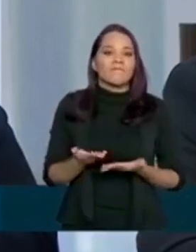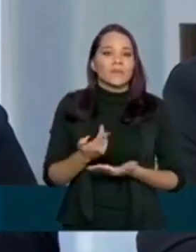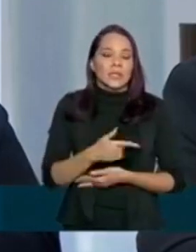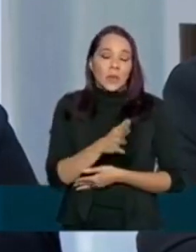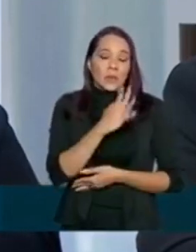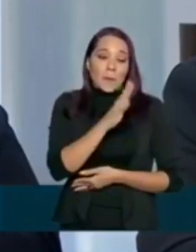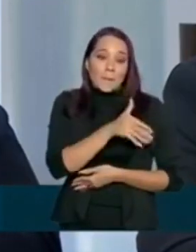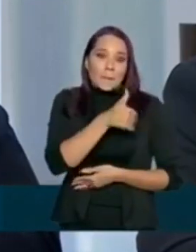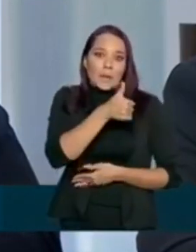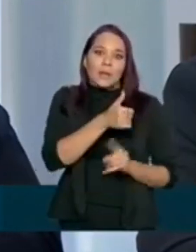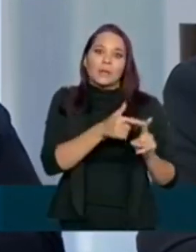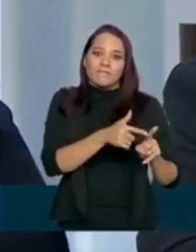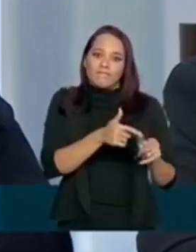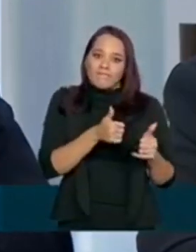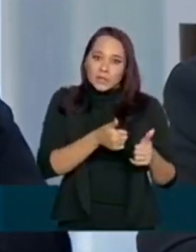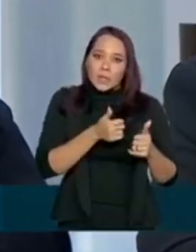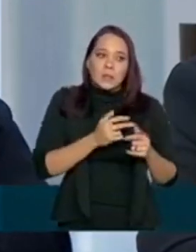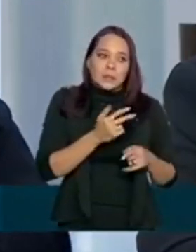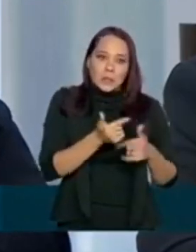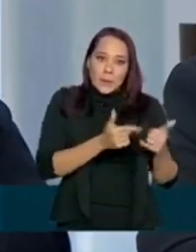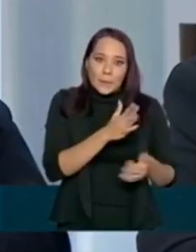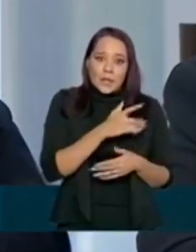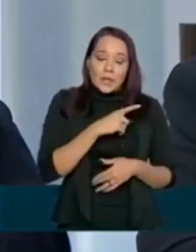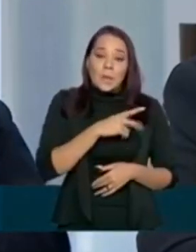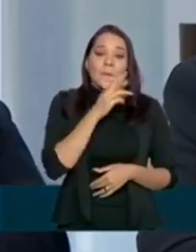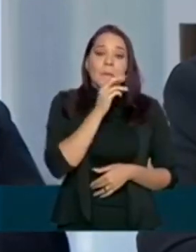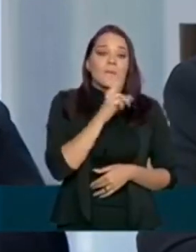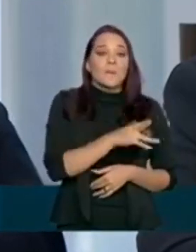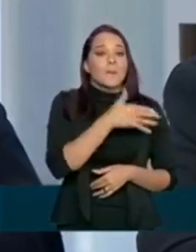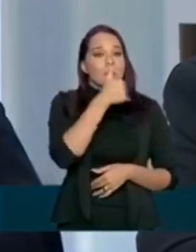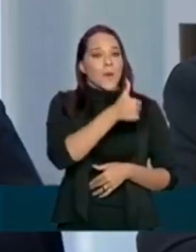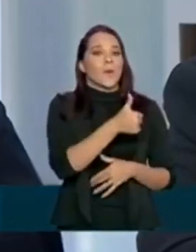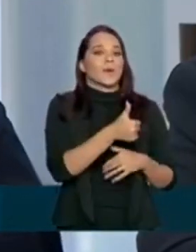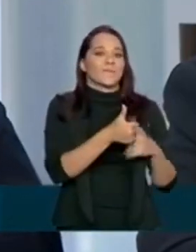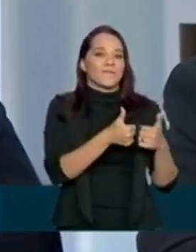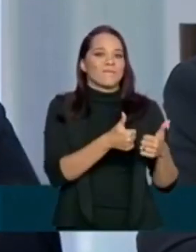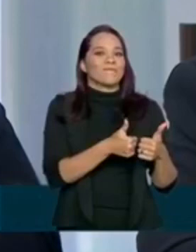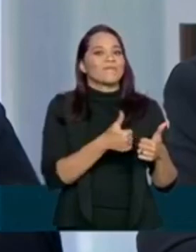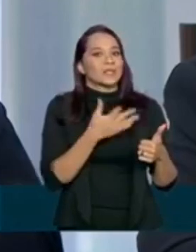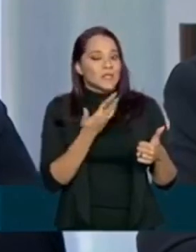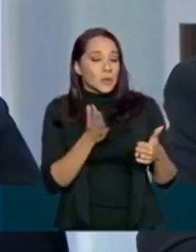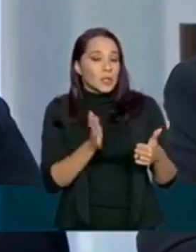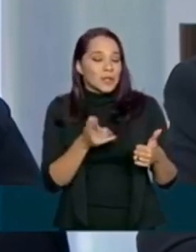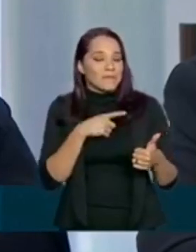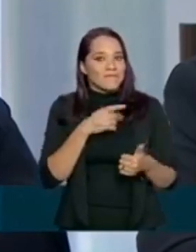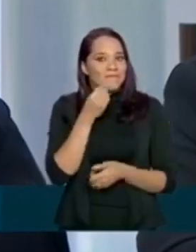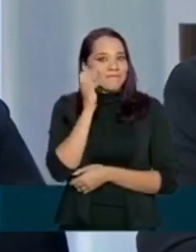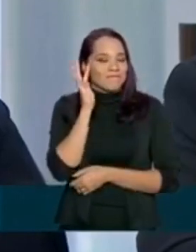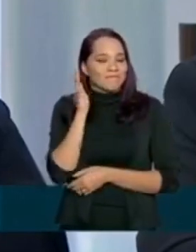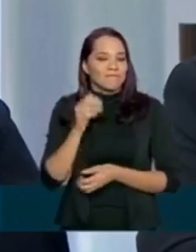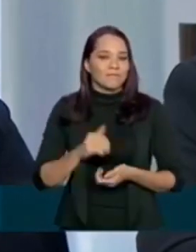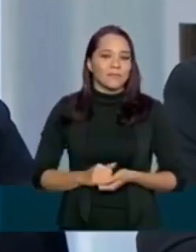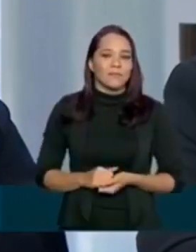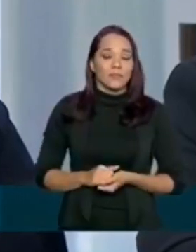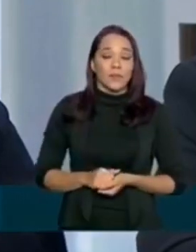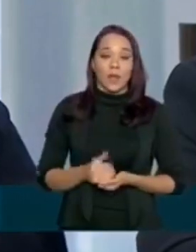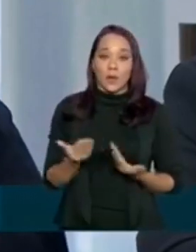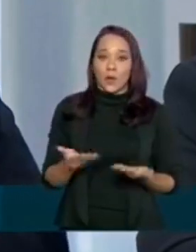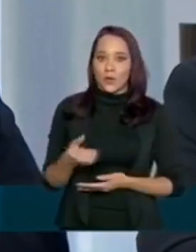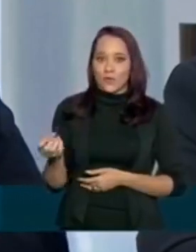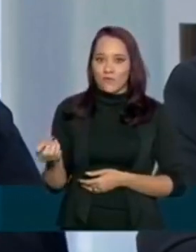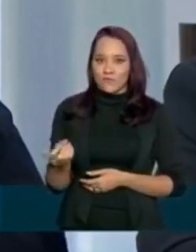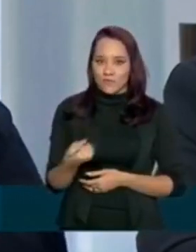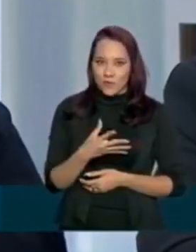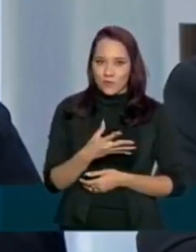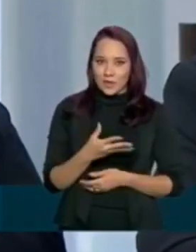que funcionam são extremamente positivas positivos ou seja isso é uma coisa muito boa não é para gente imaginar e a a novidade